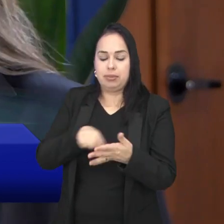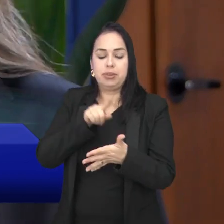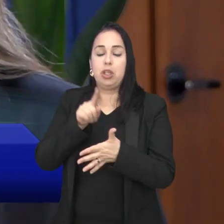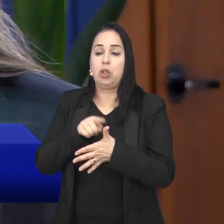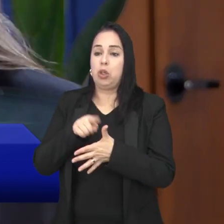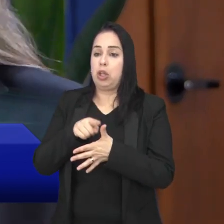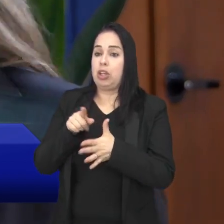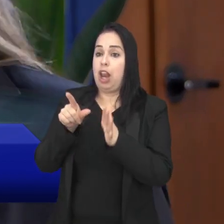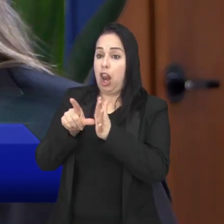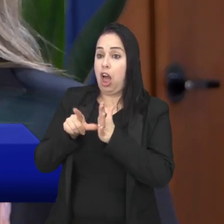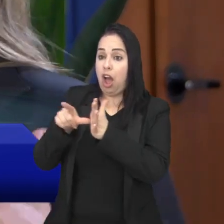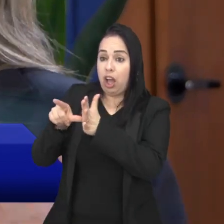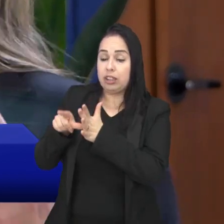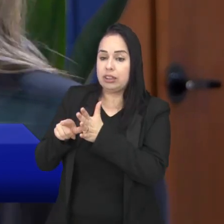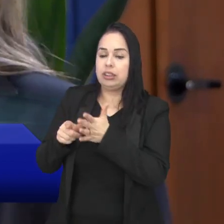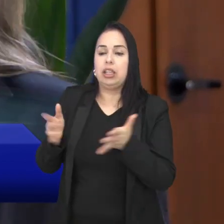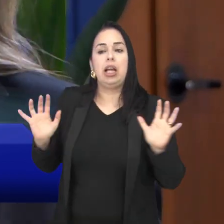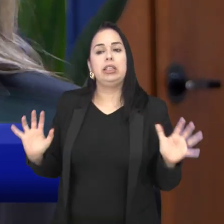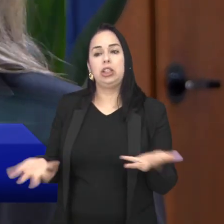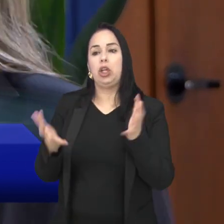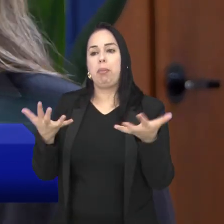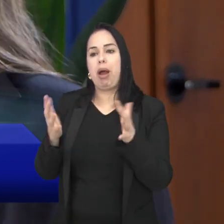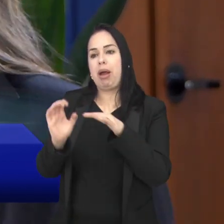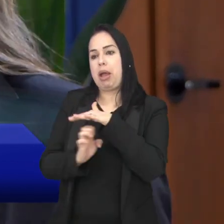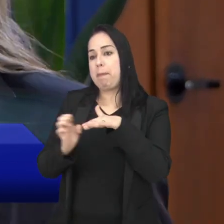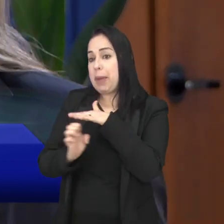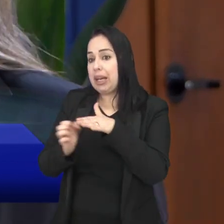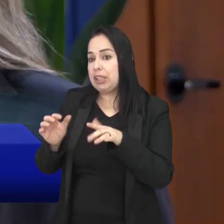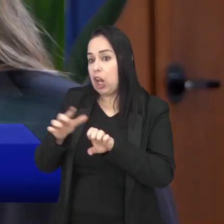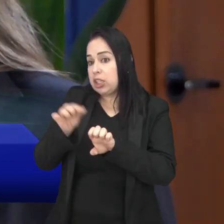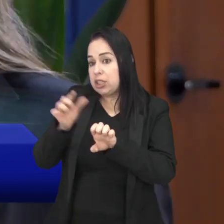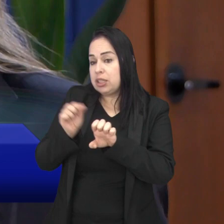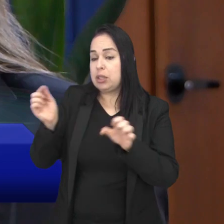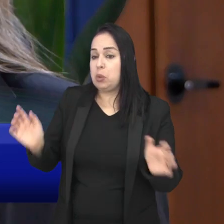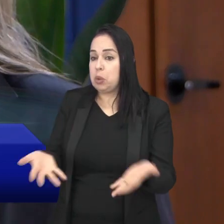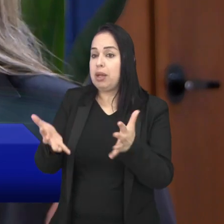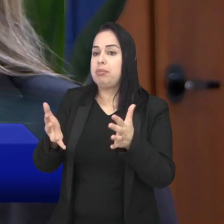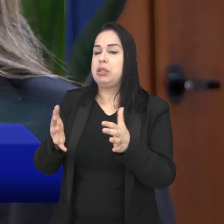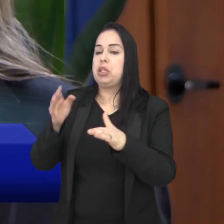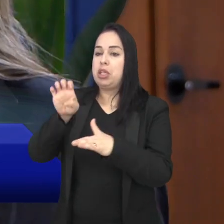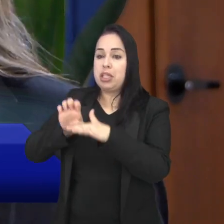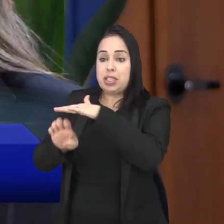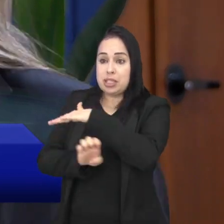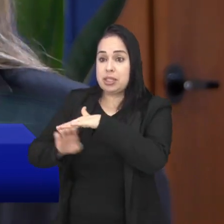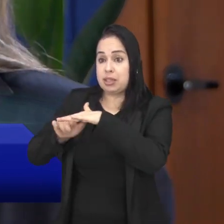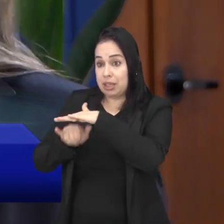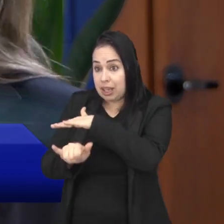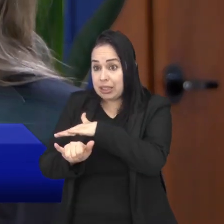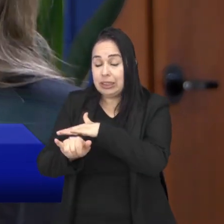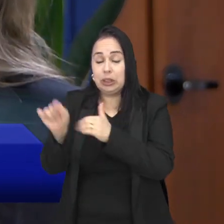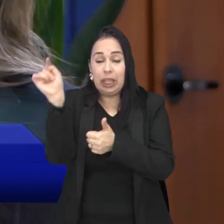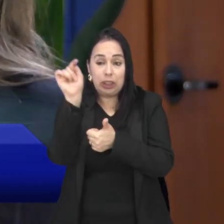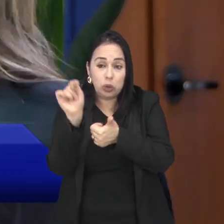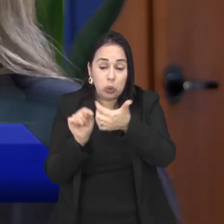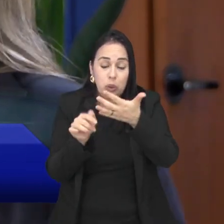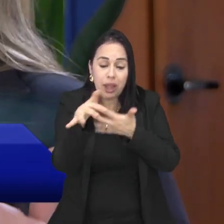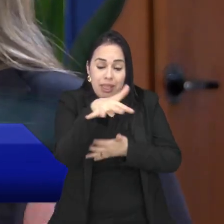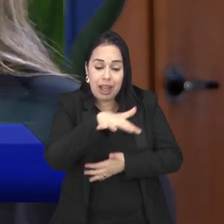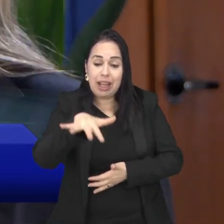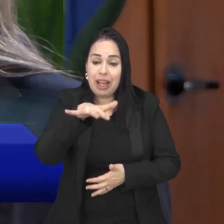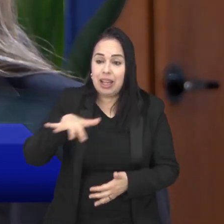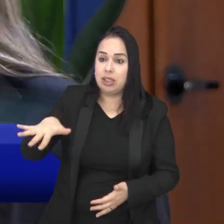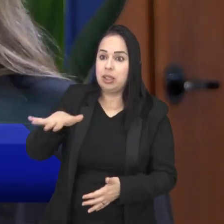do comércio, ou seja, estimulando o empreendedorismo, empregabilidade, startups. Então tem para todas as